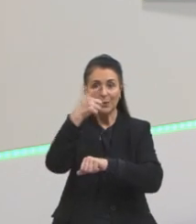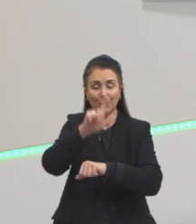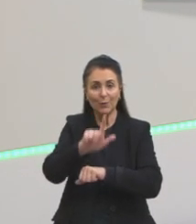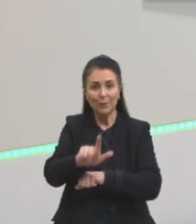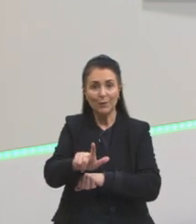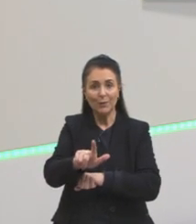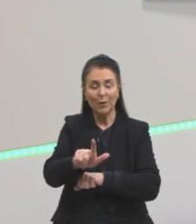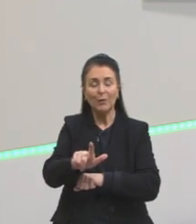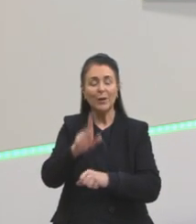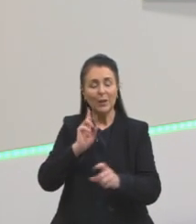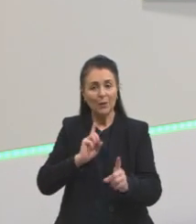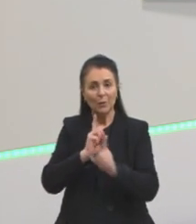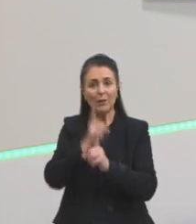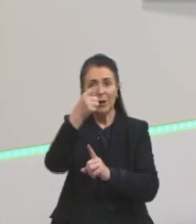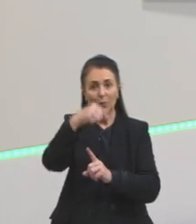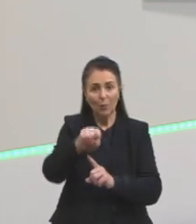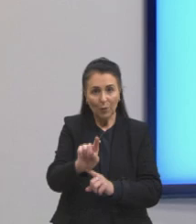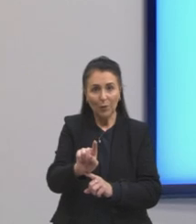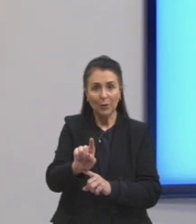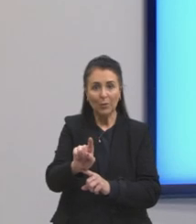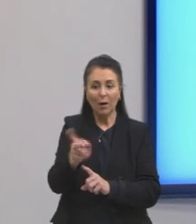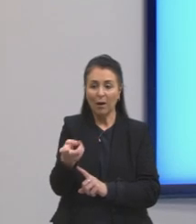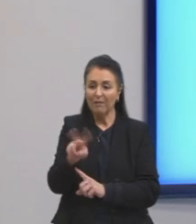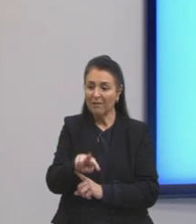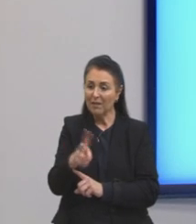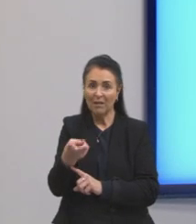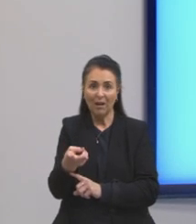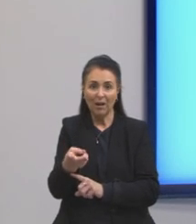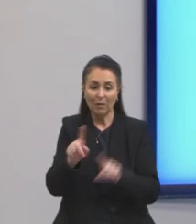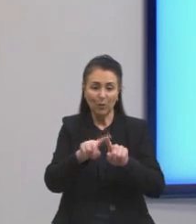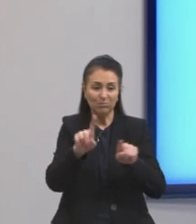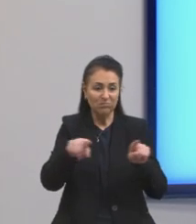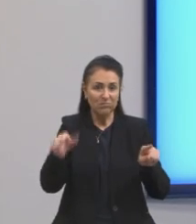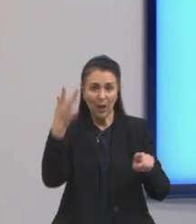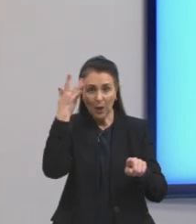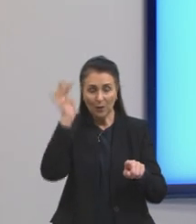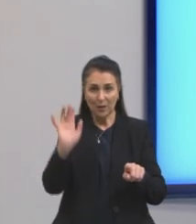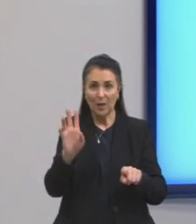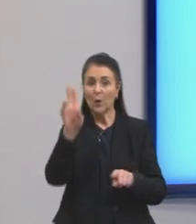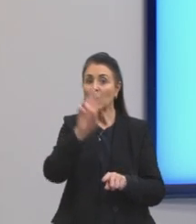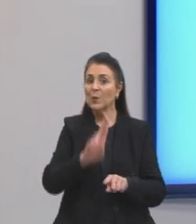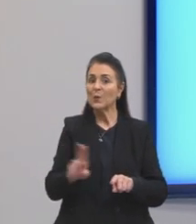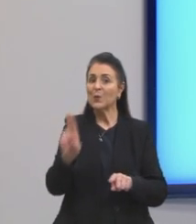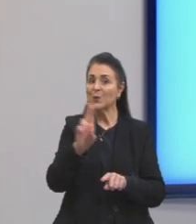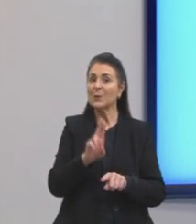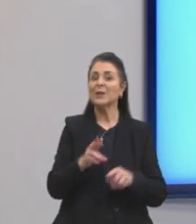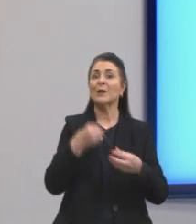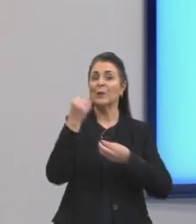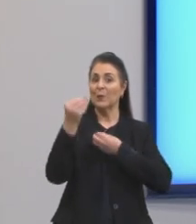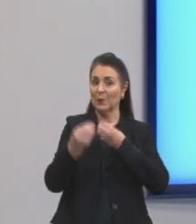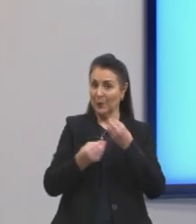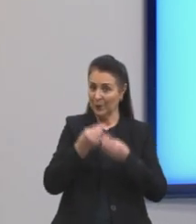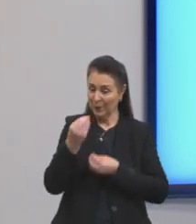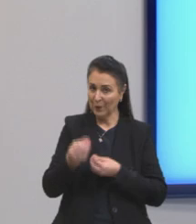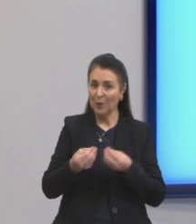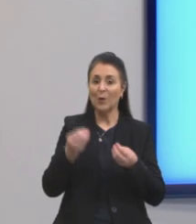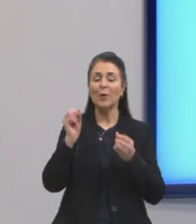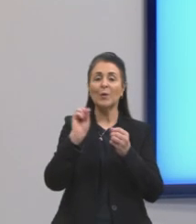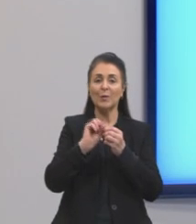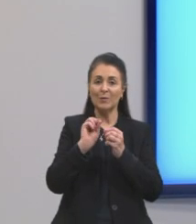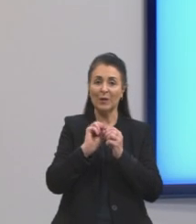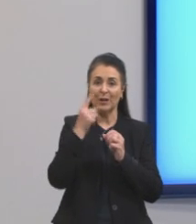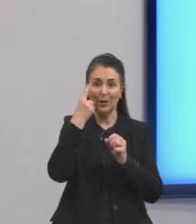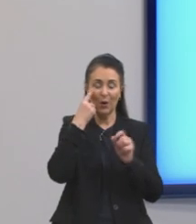valor então a variável que eu não sei correto e a partir desse conhecimento agora a gente volta ali para o nosso